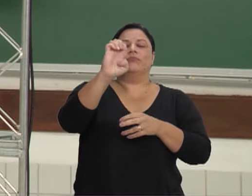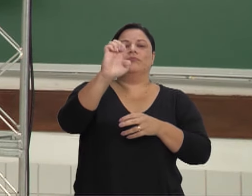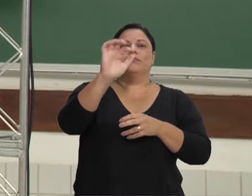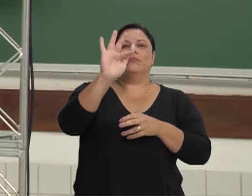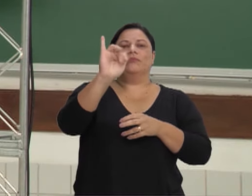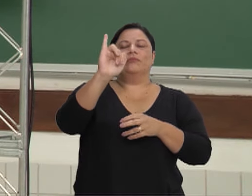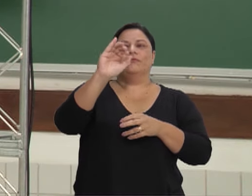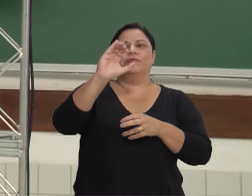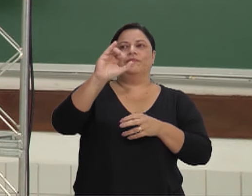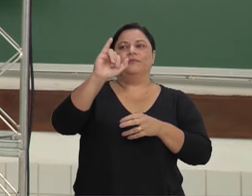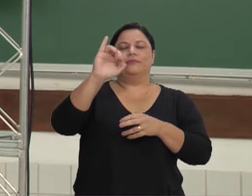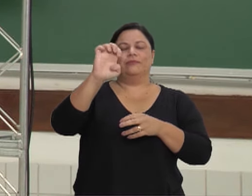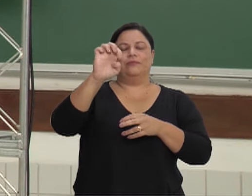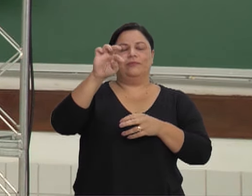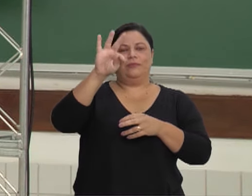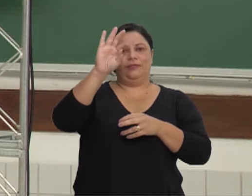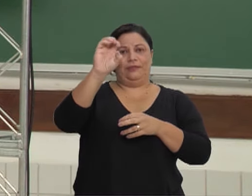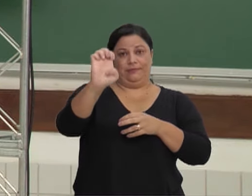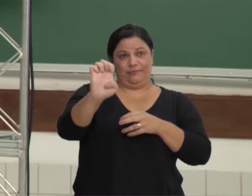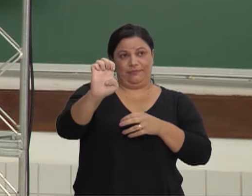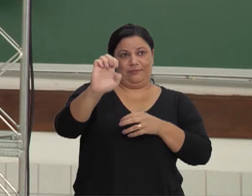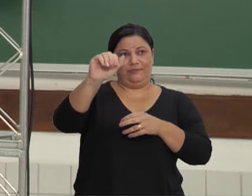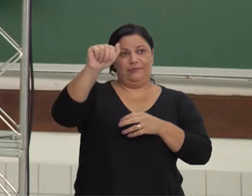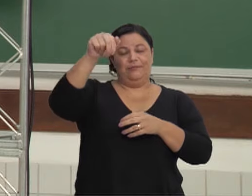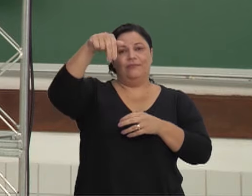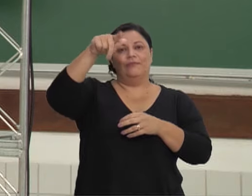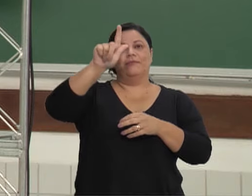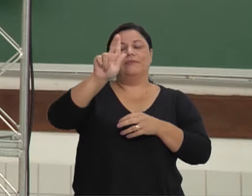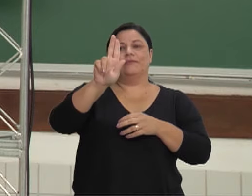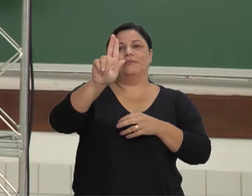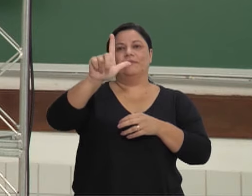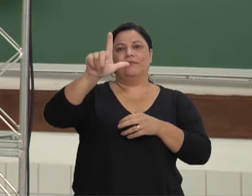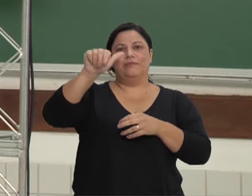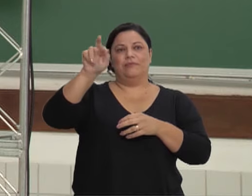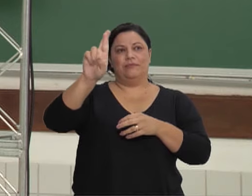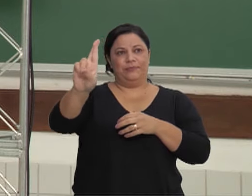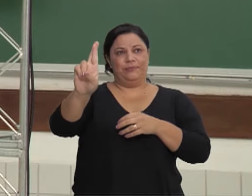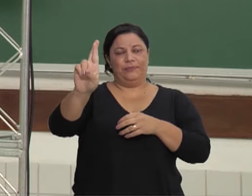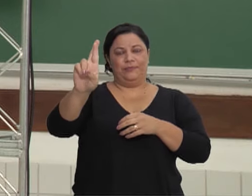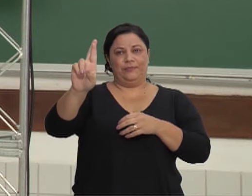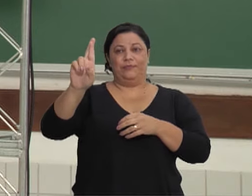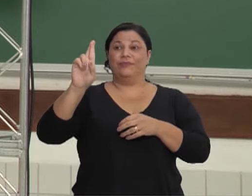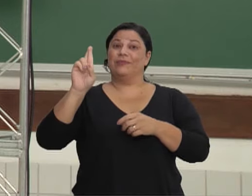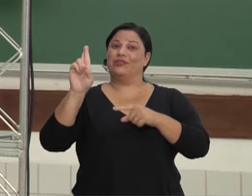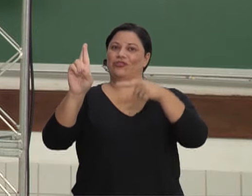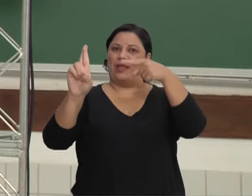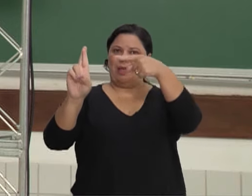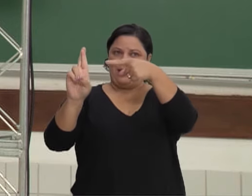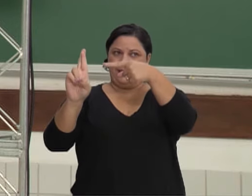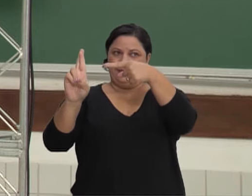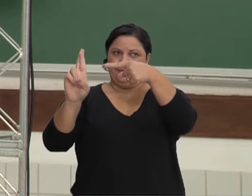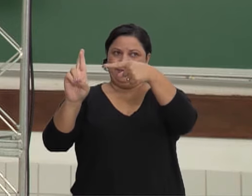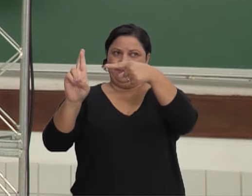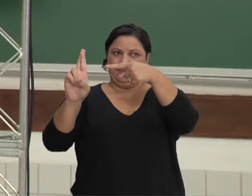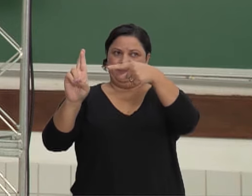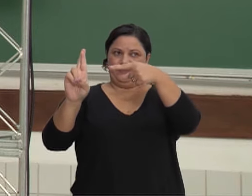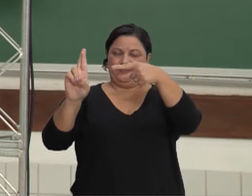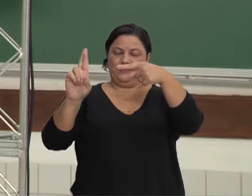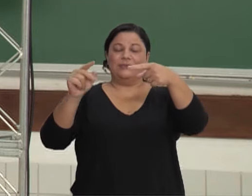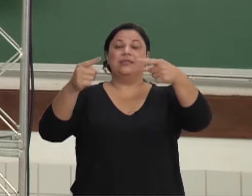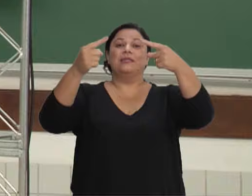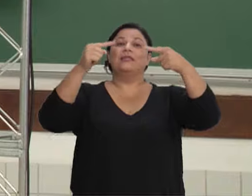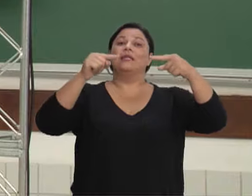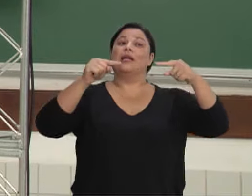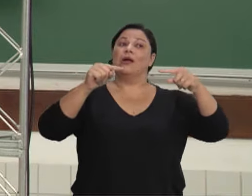identifica. Nesse caso aqui, o que eu fiz? Peguei minha equação geral e transformei na minha